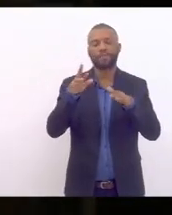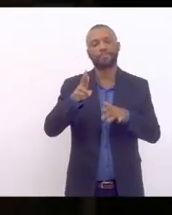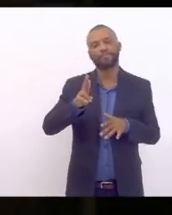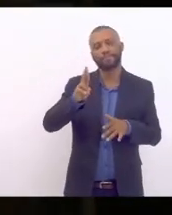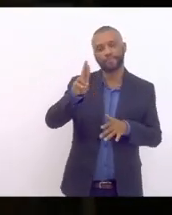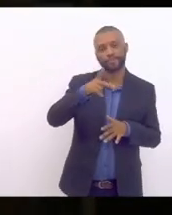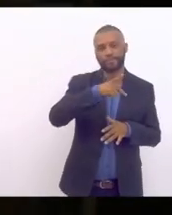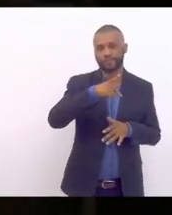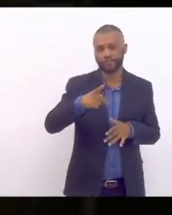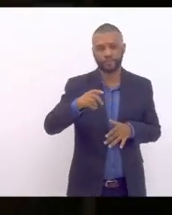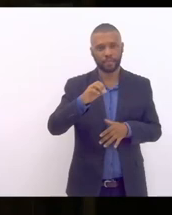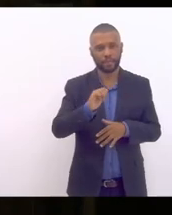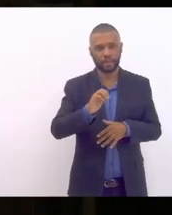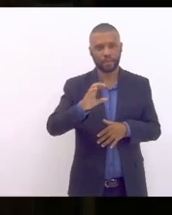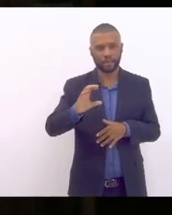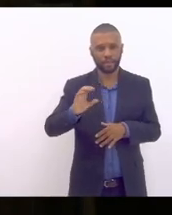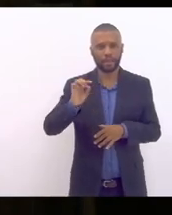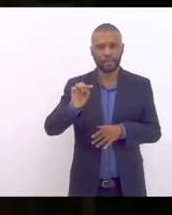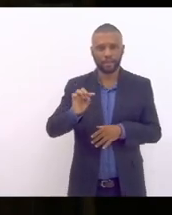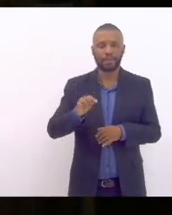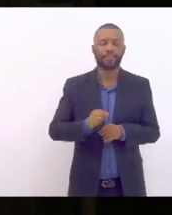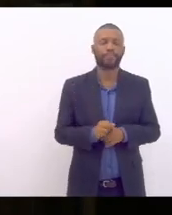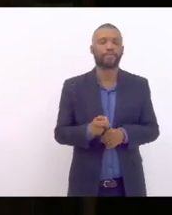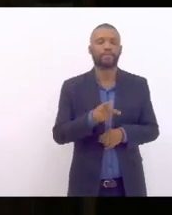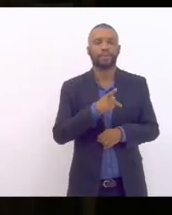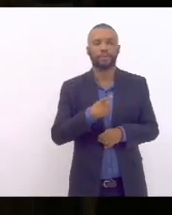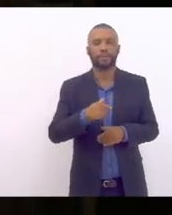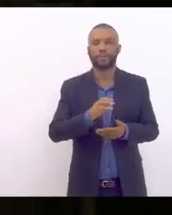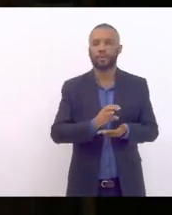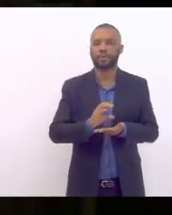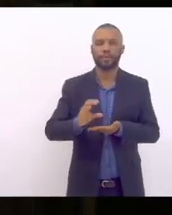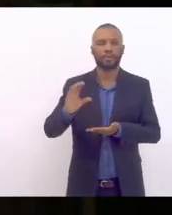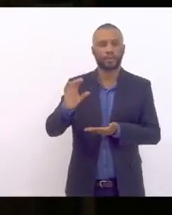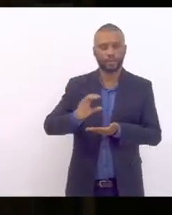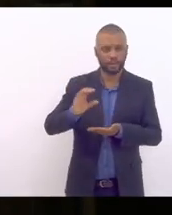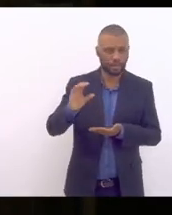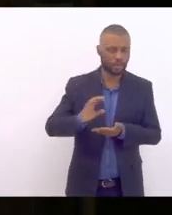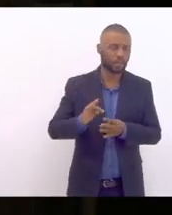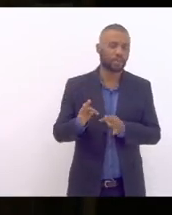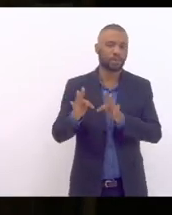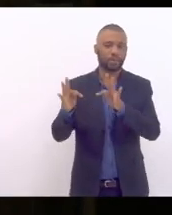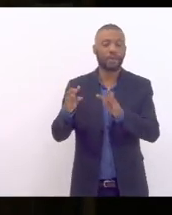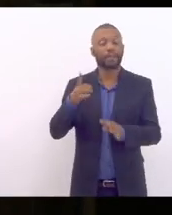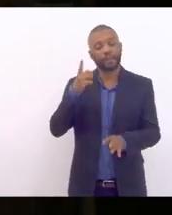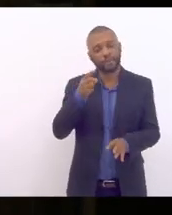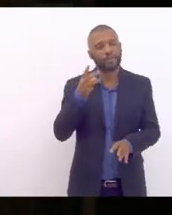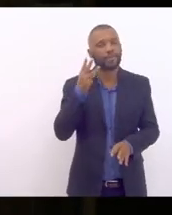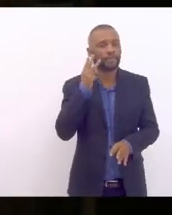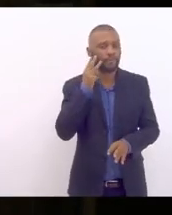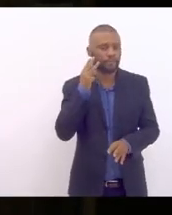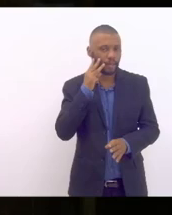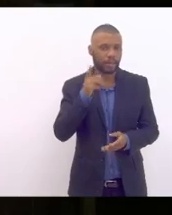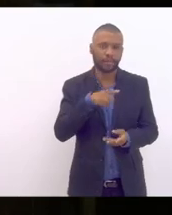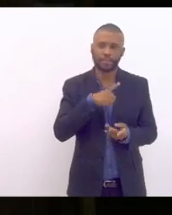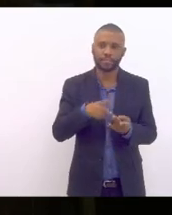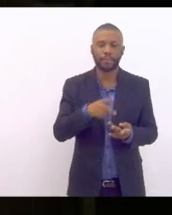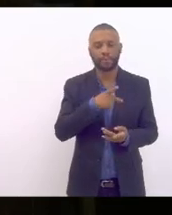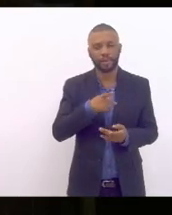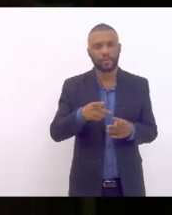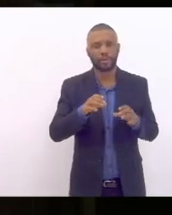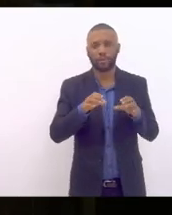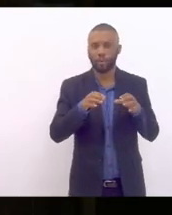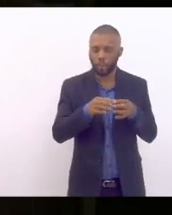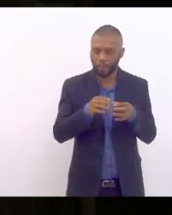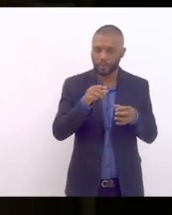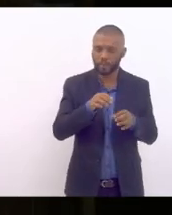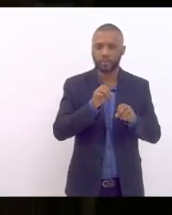presidente André Ceciliano do presidente da Comissão de ciência e tecnologia deputada waldeck Carneiro do presidente da Comissão de